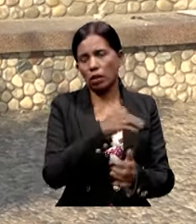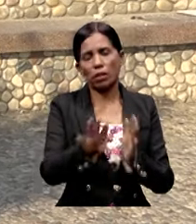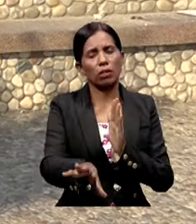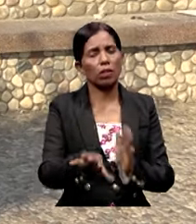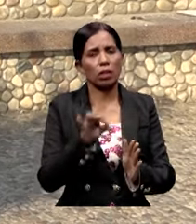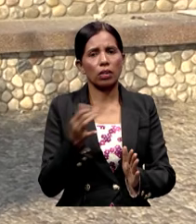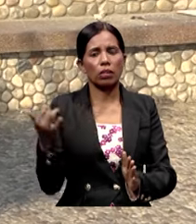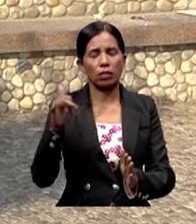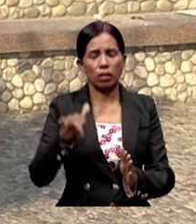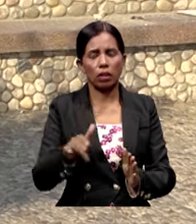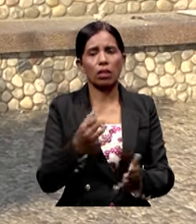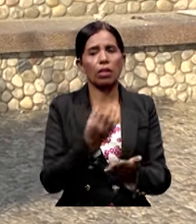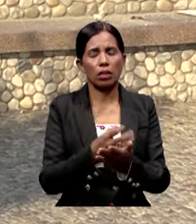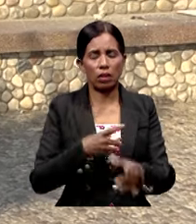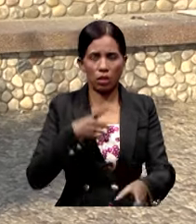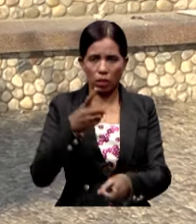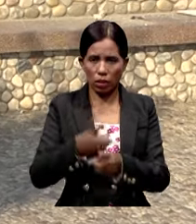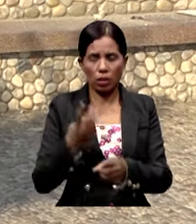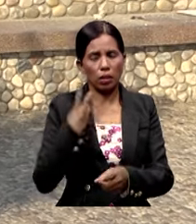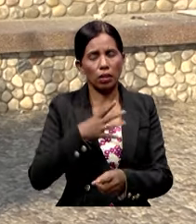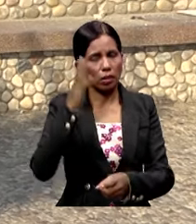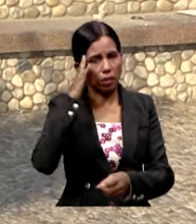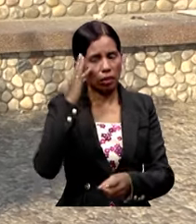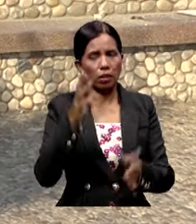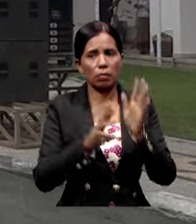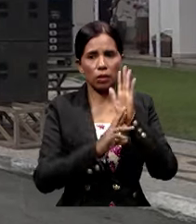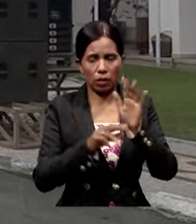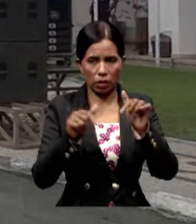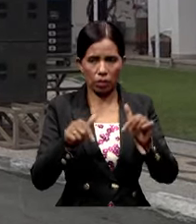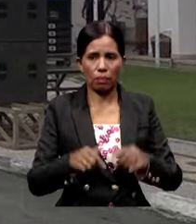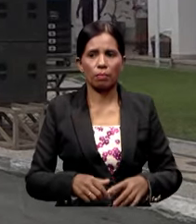ne reconhecimento ita bate na mutu reportagem ida ne